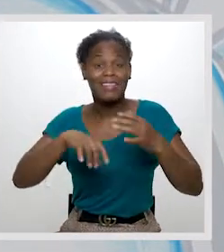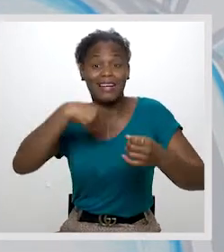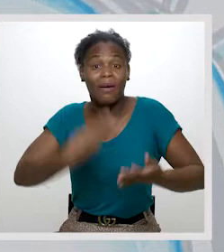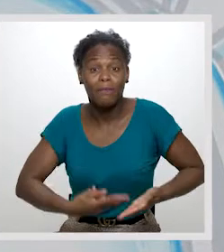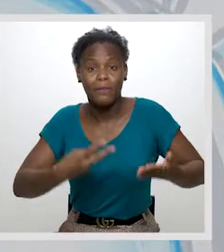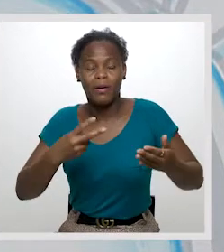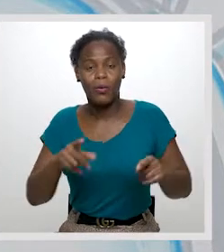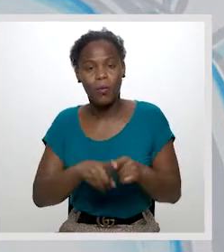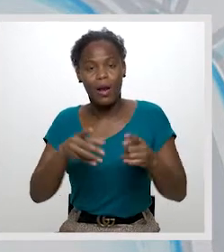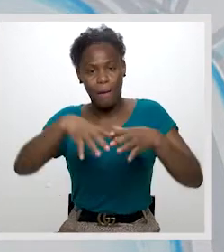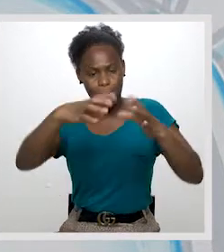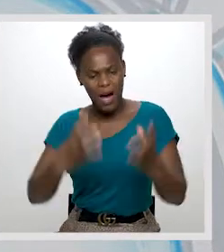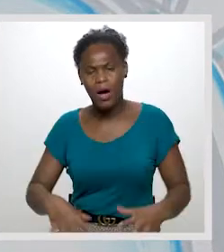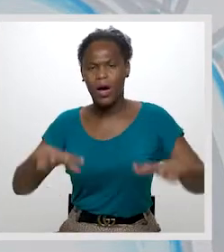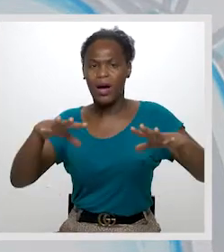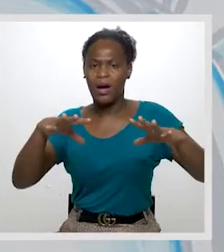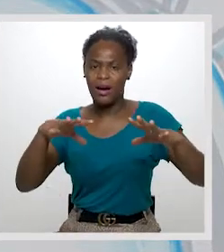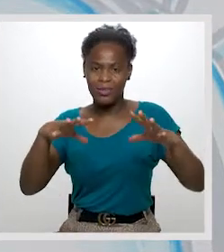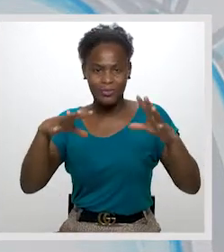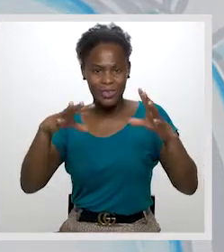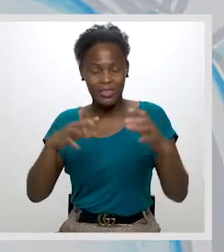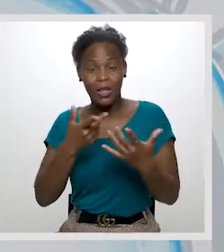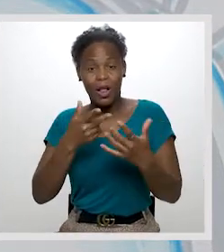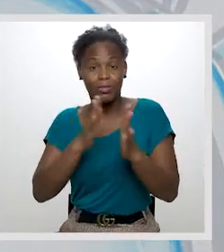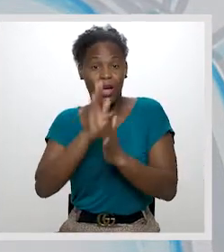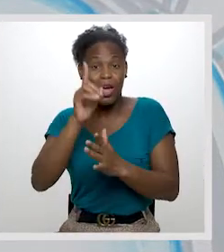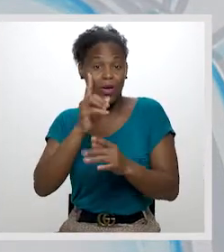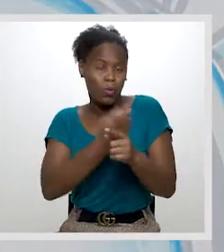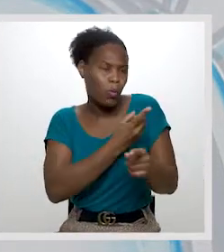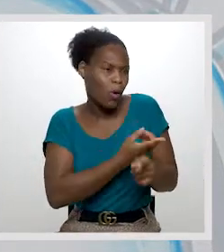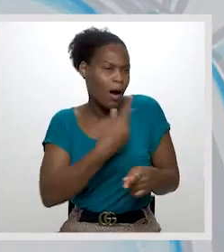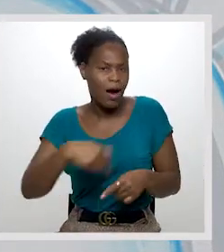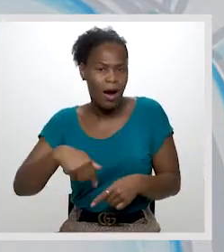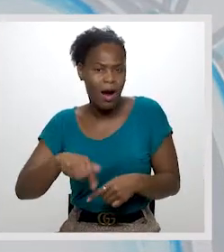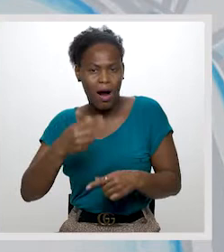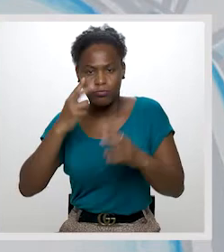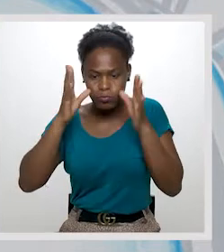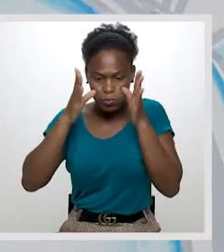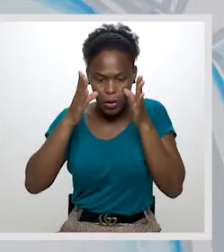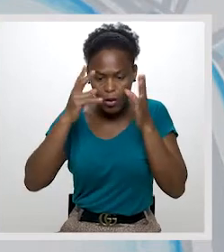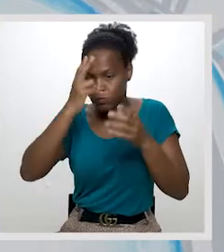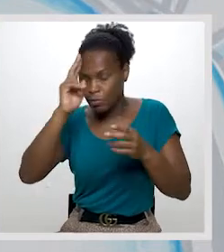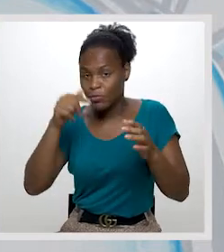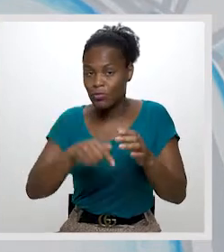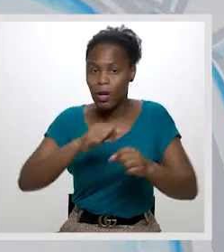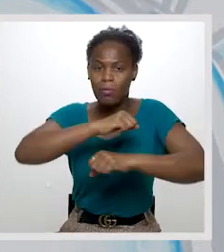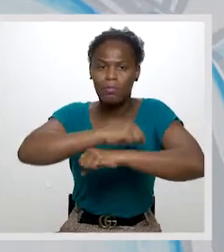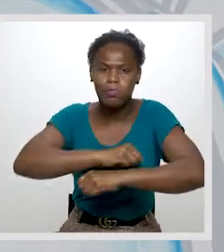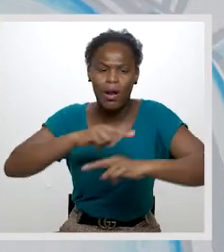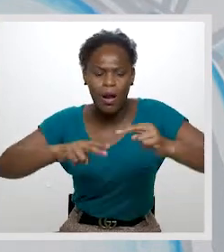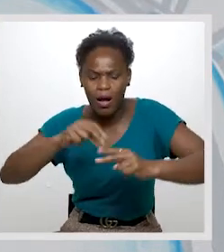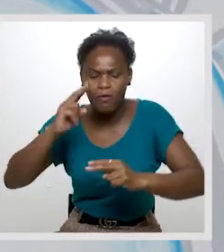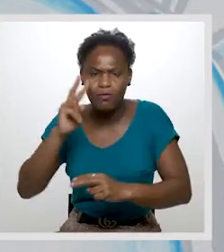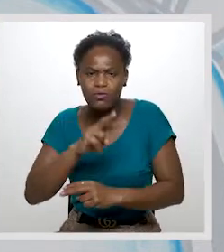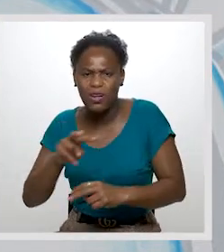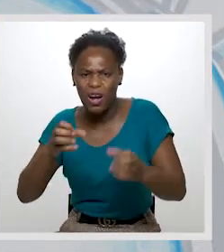na queda como um vaso que se partia. Os deuses que há debruçam-se no parapeito da escada